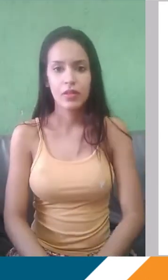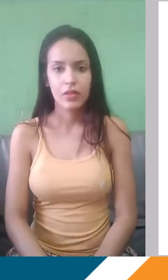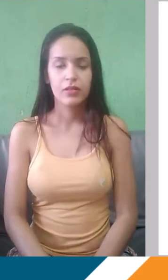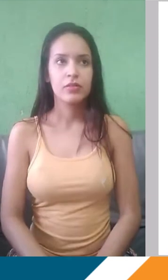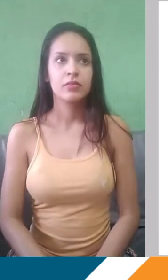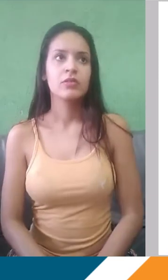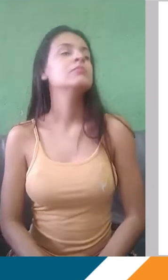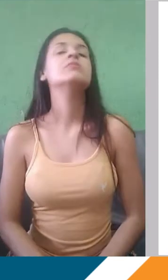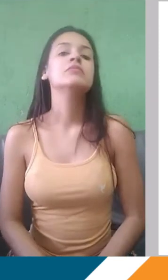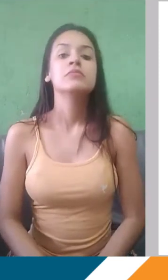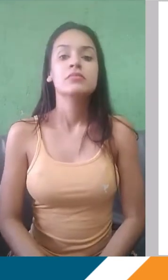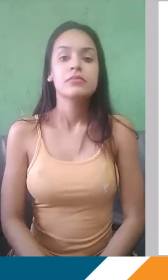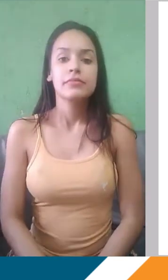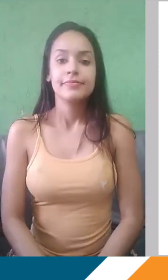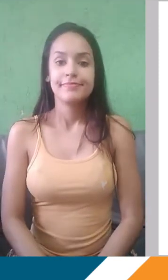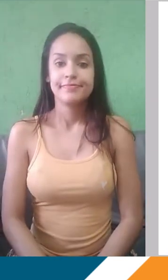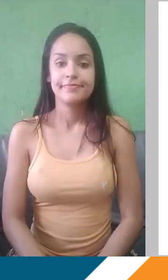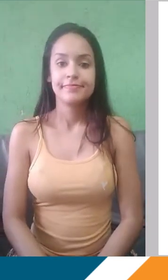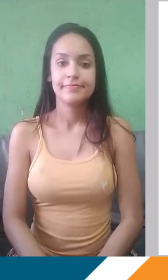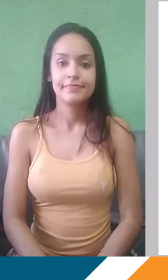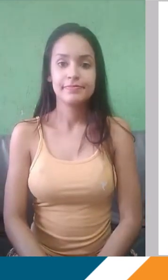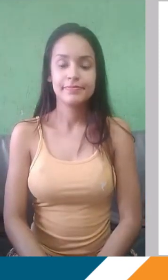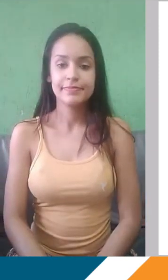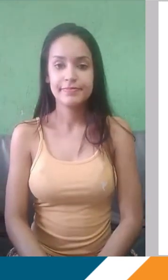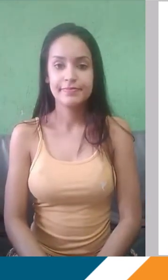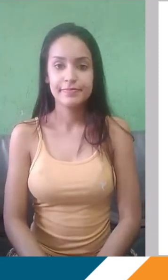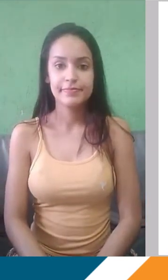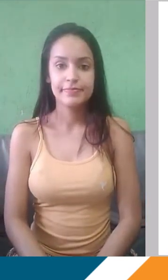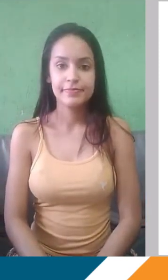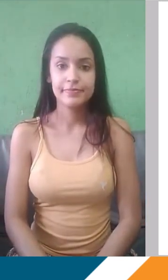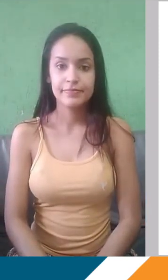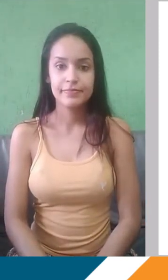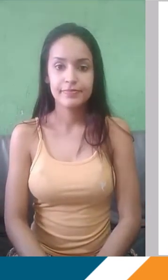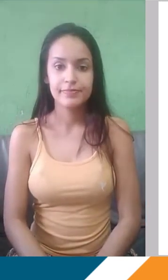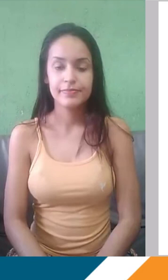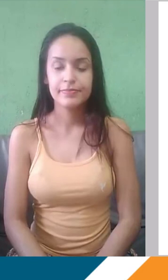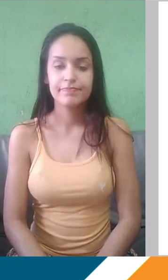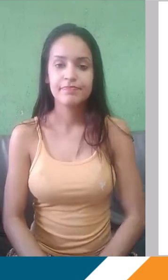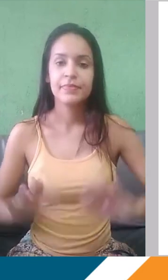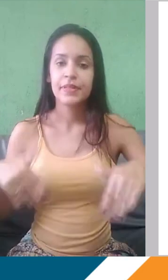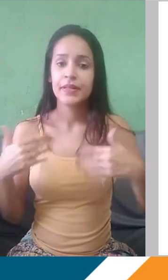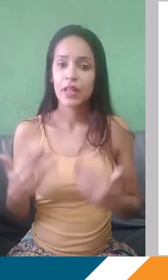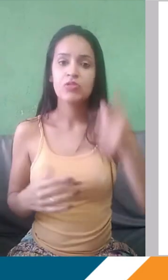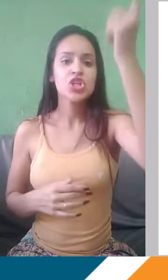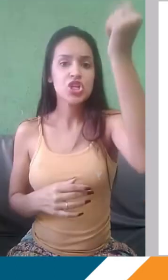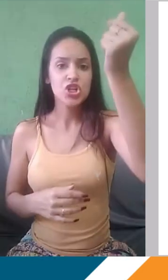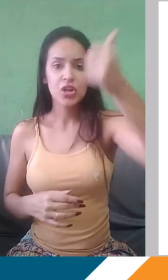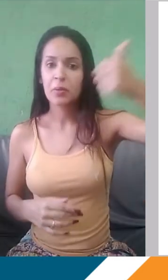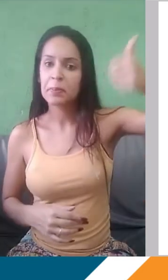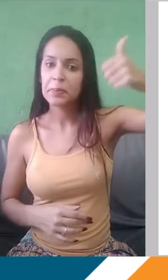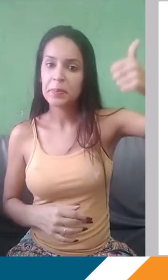da natureza se separam do ser humano. São seus subalternos e vão sendo reduzidos e